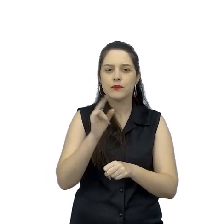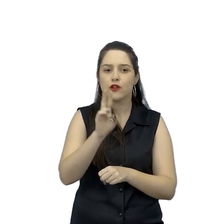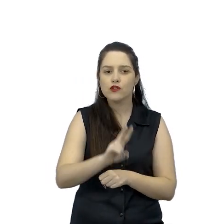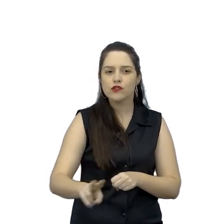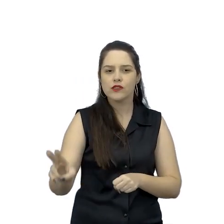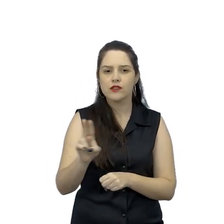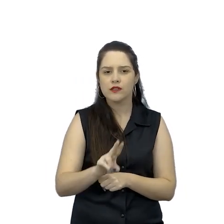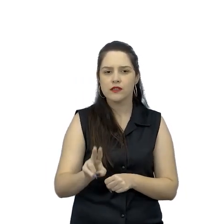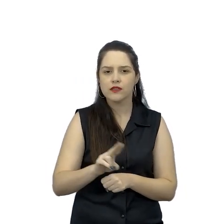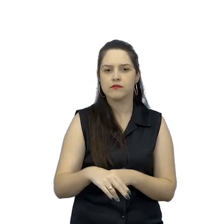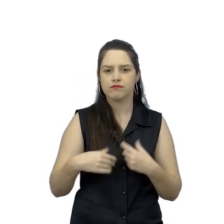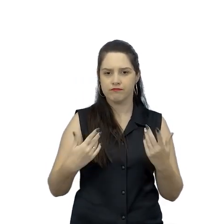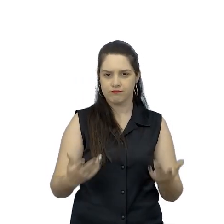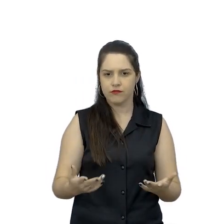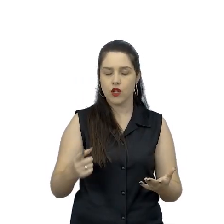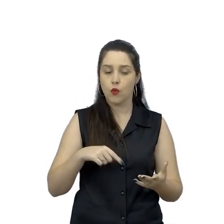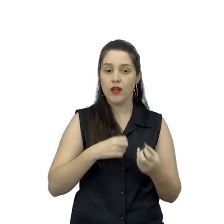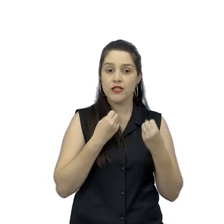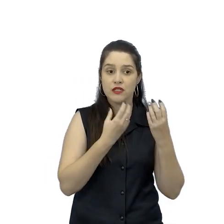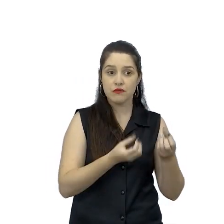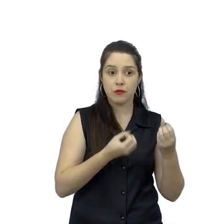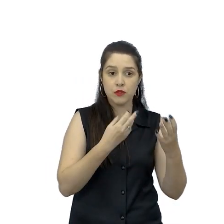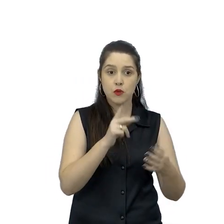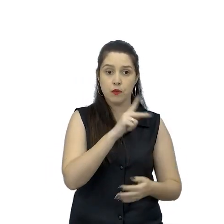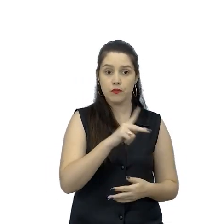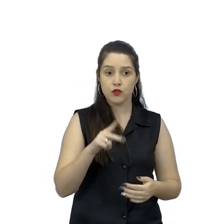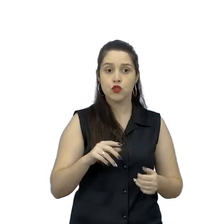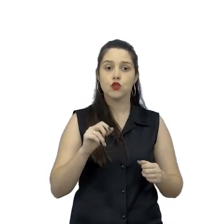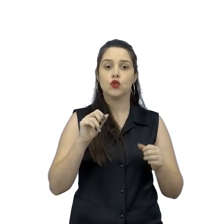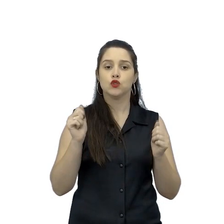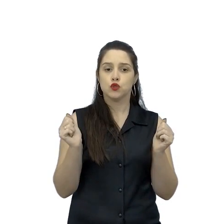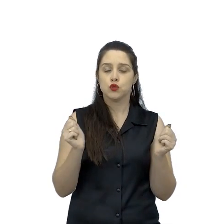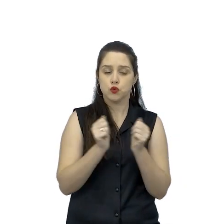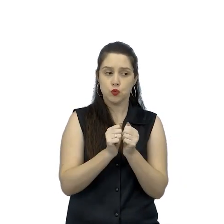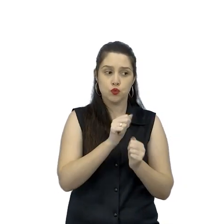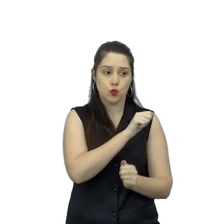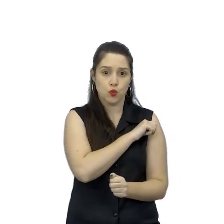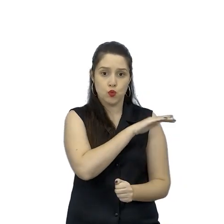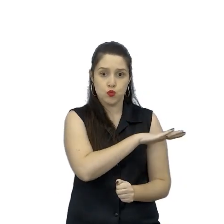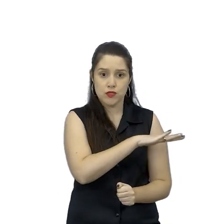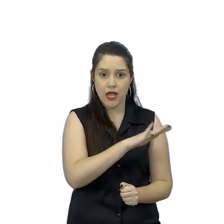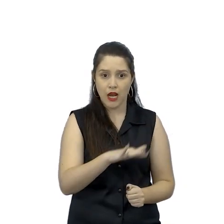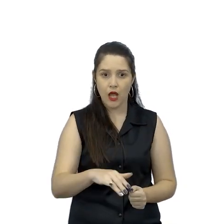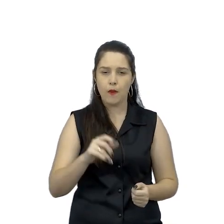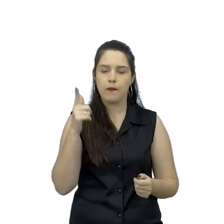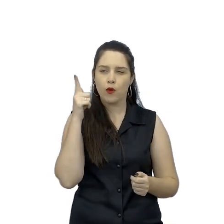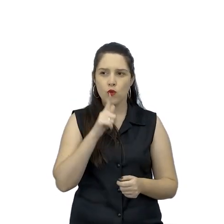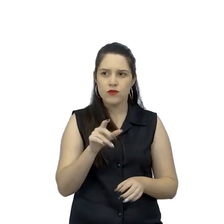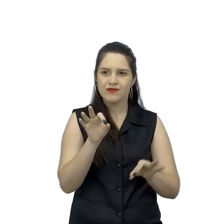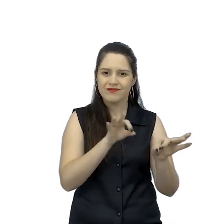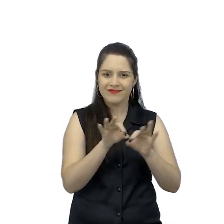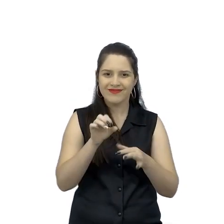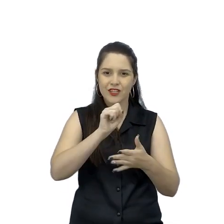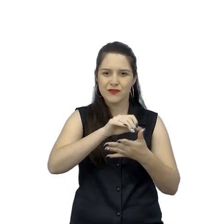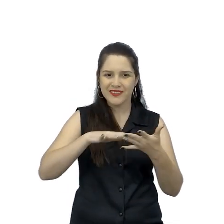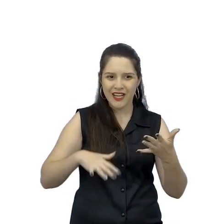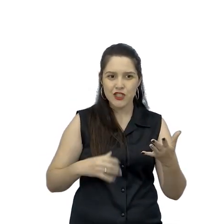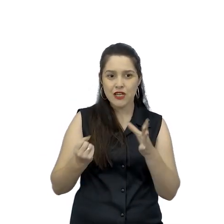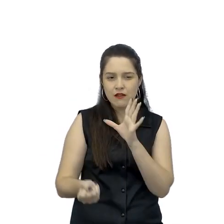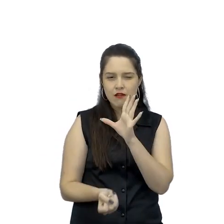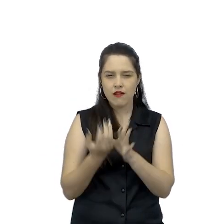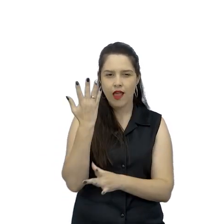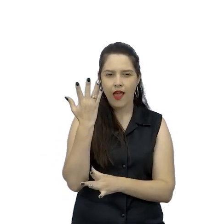utilizadas. Com base nessas informações, o professor, juntamente com o aluno, pode sugerir atividades e criar situações de